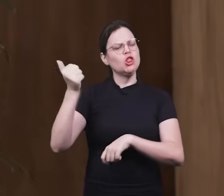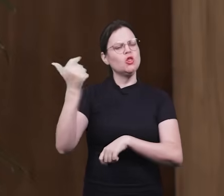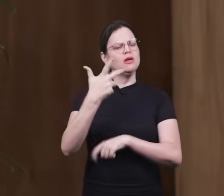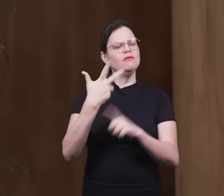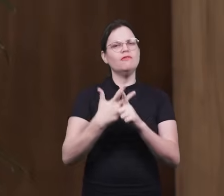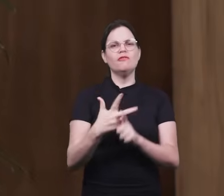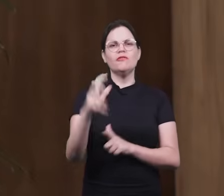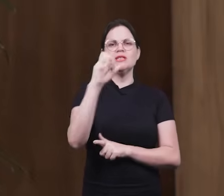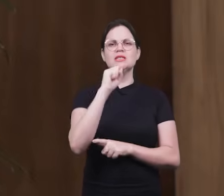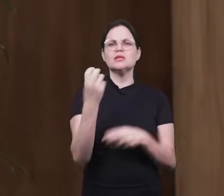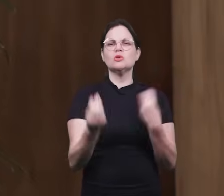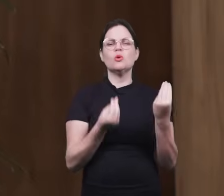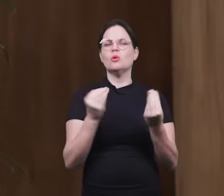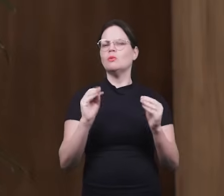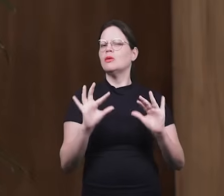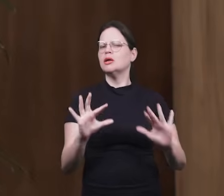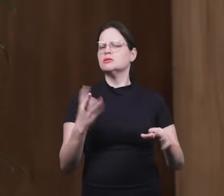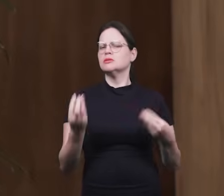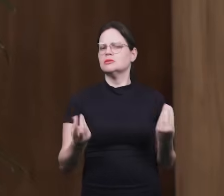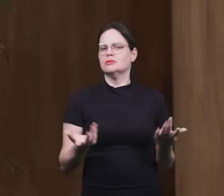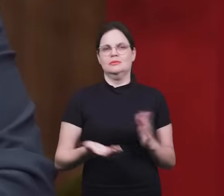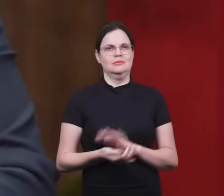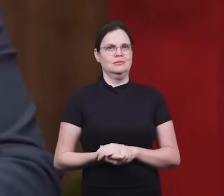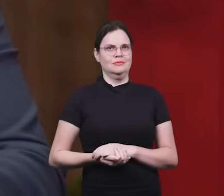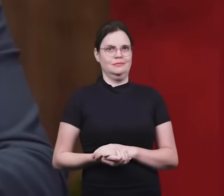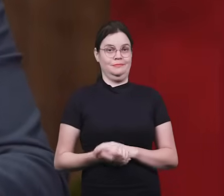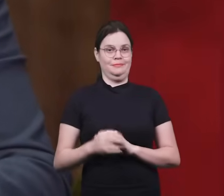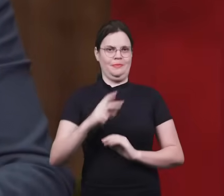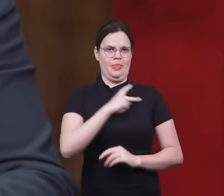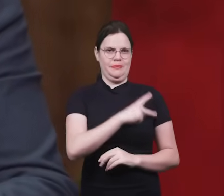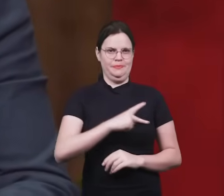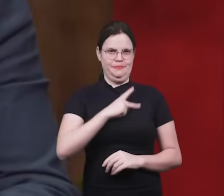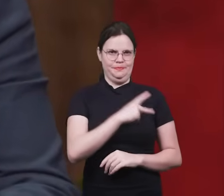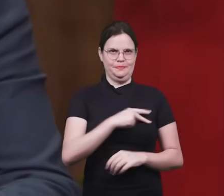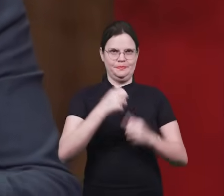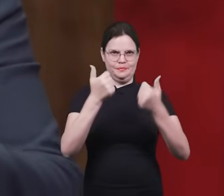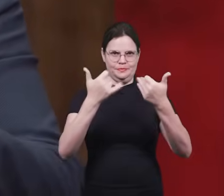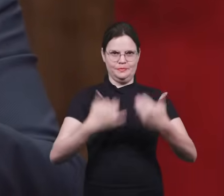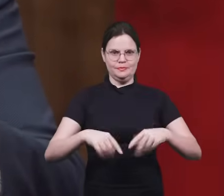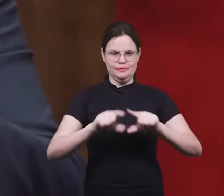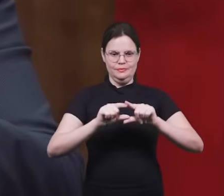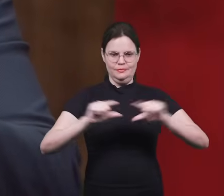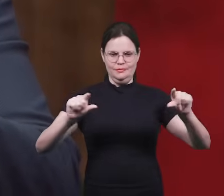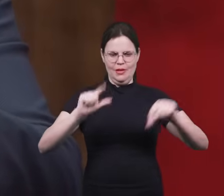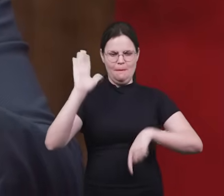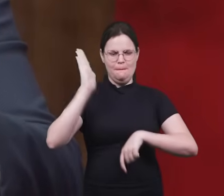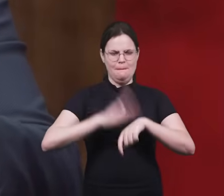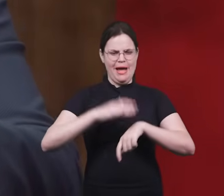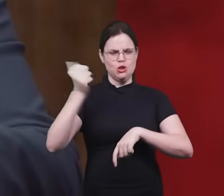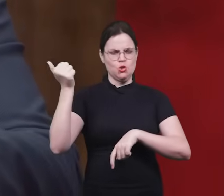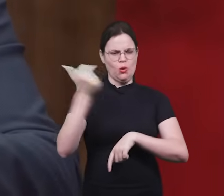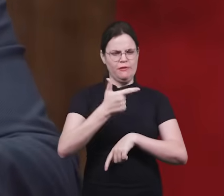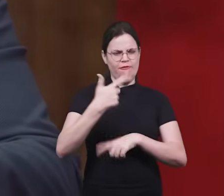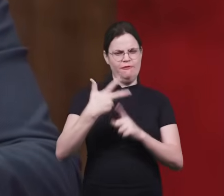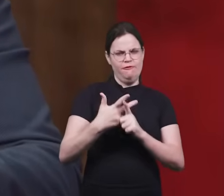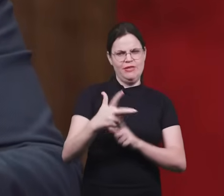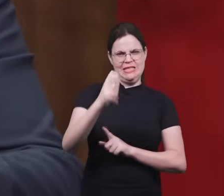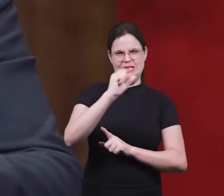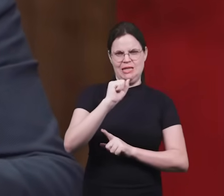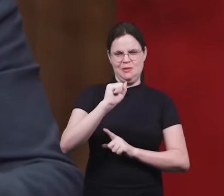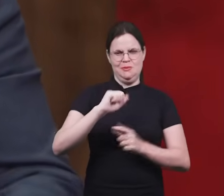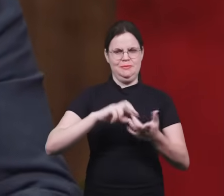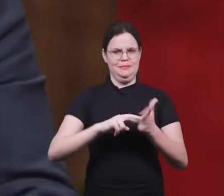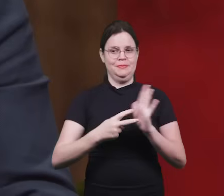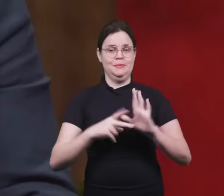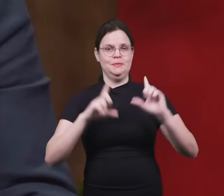vencedor em Cristo Jesus? Interessante que o apóstolo Paulo, ao usar essa expressão mais do que vencedores,